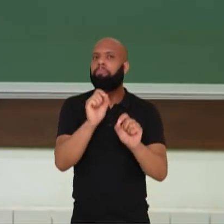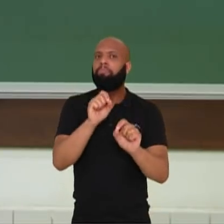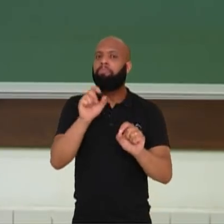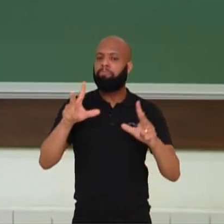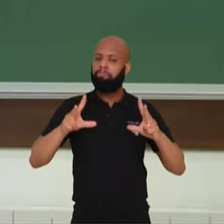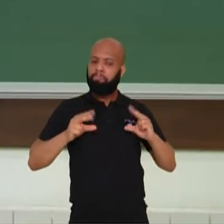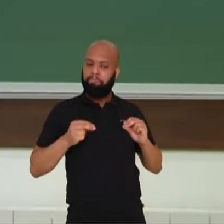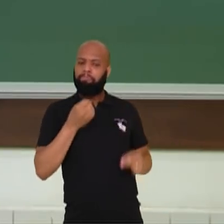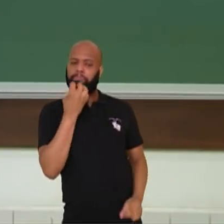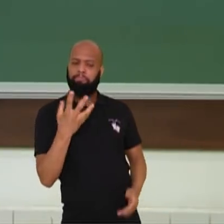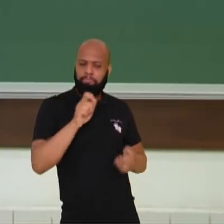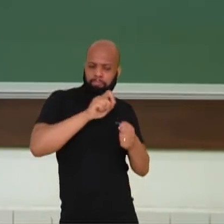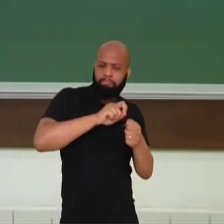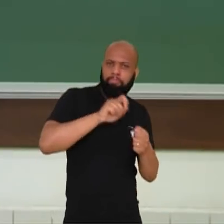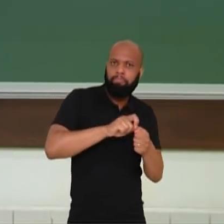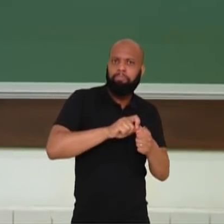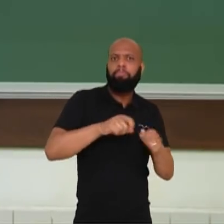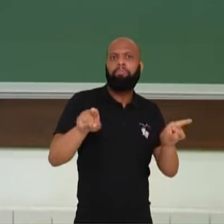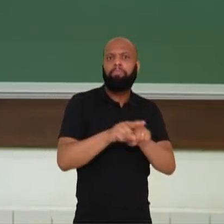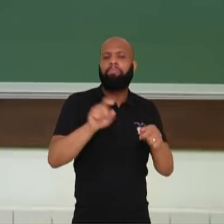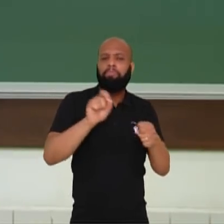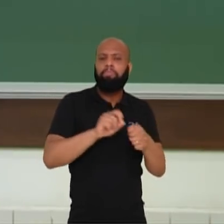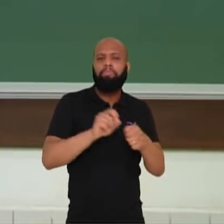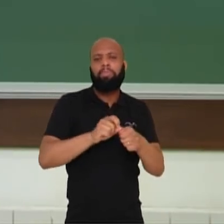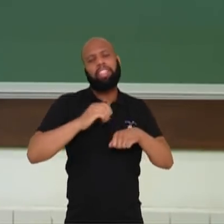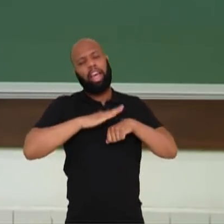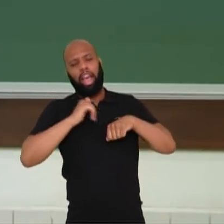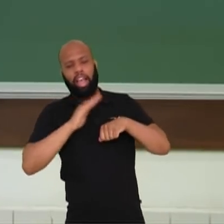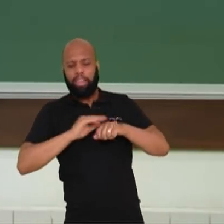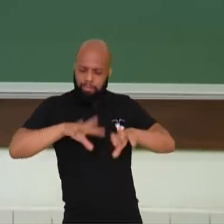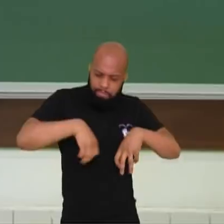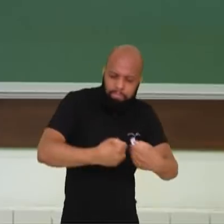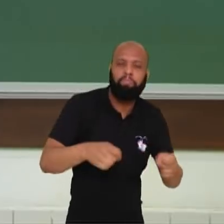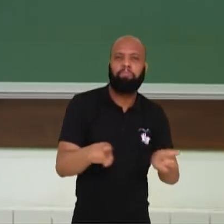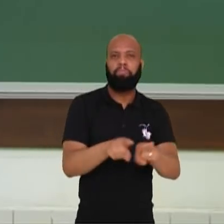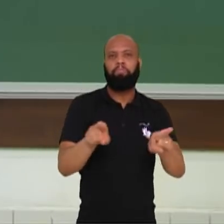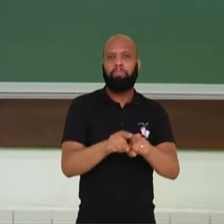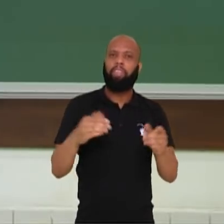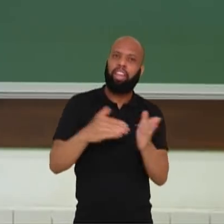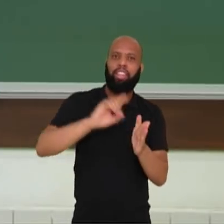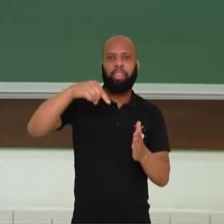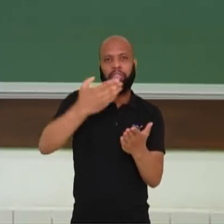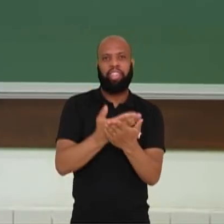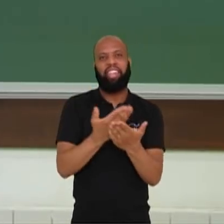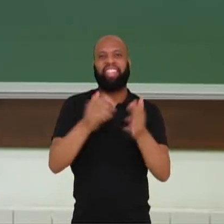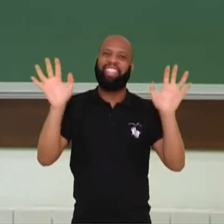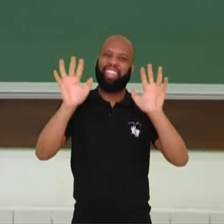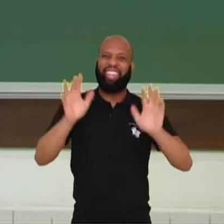merece ser bem feito, merece ser feito com carinho e dedicação. Até a próxima!